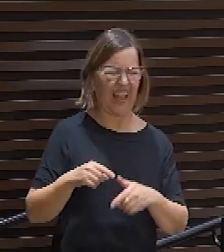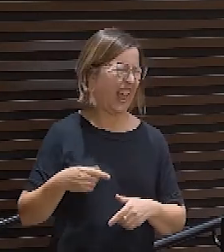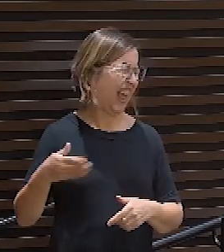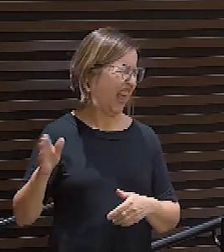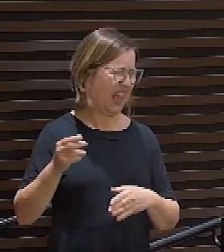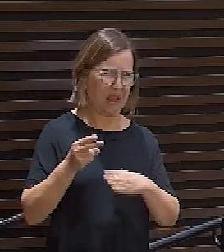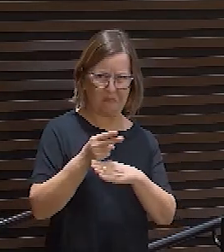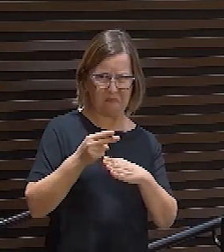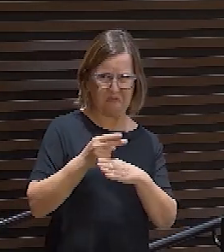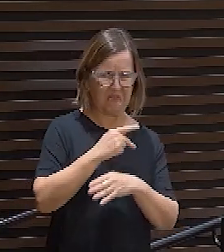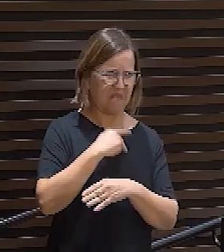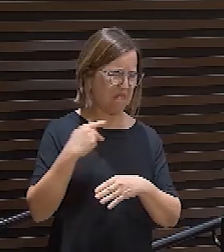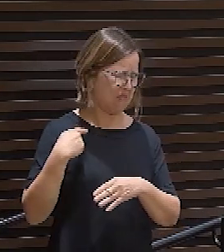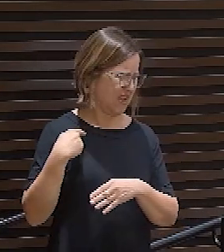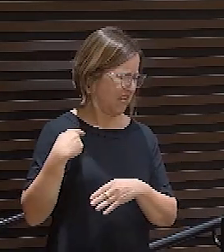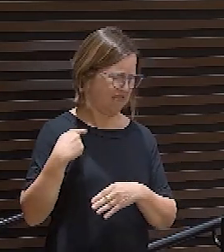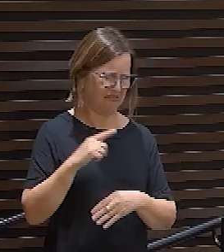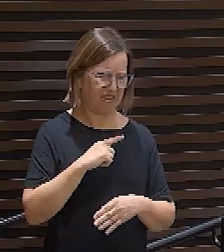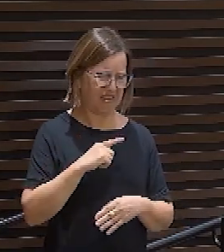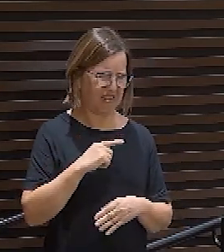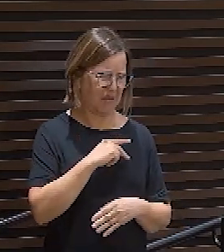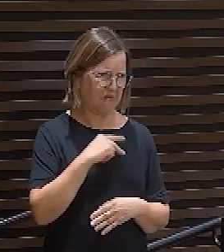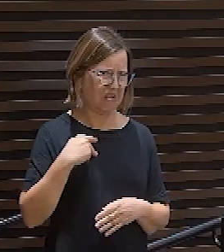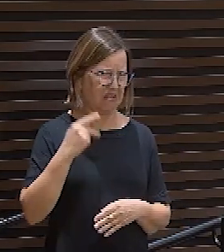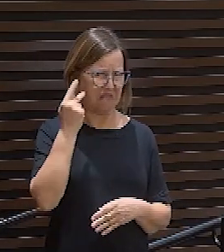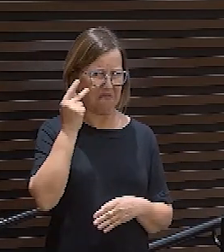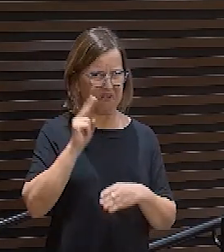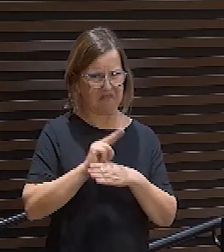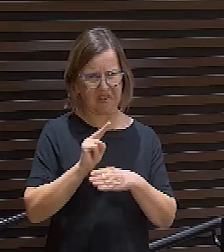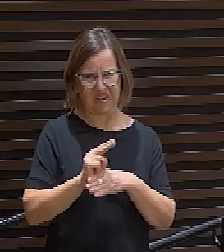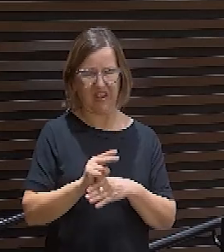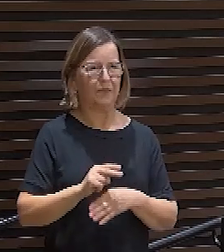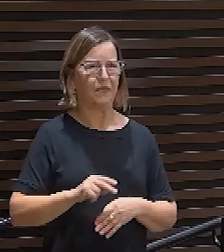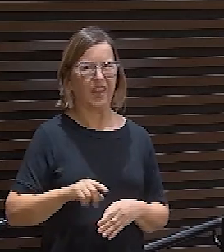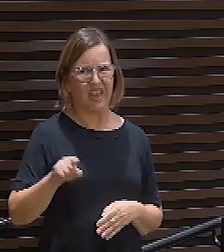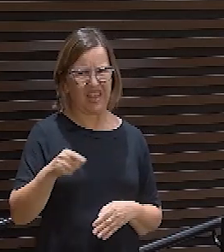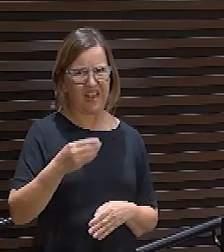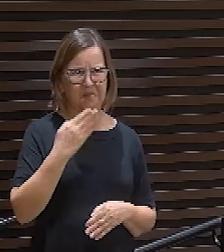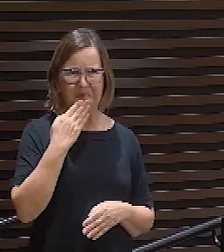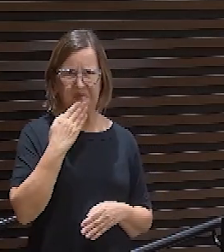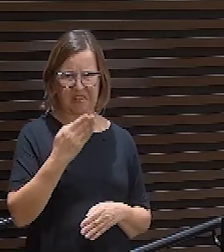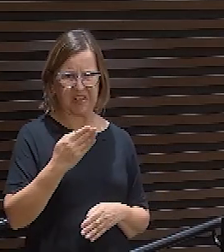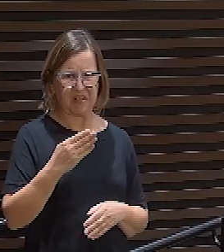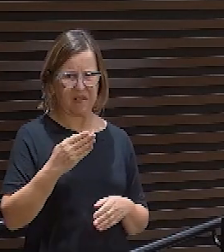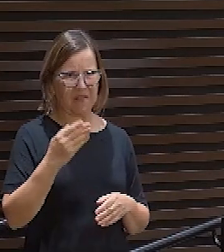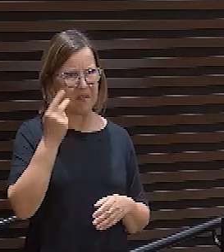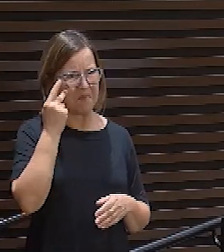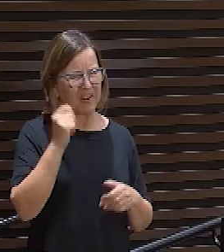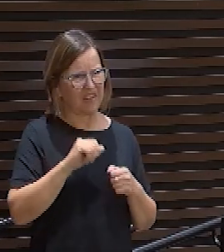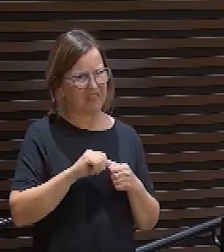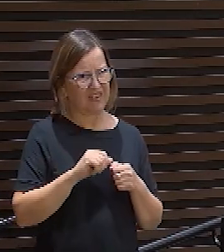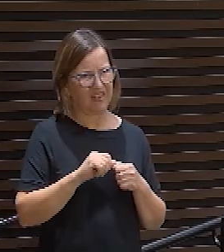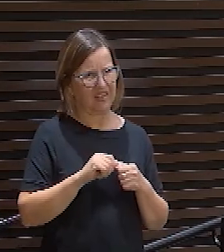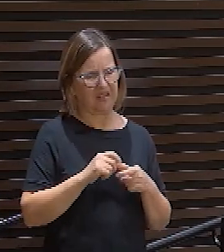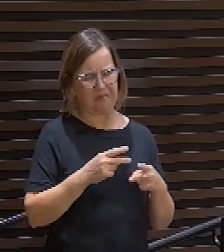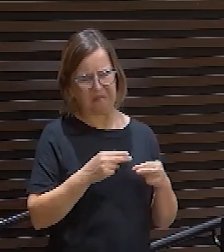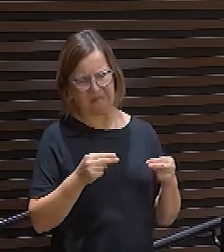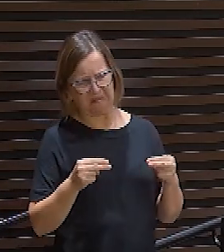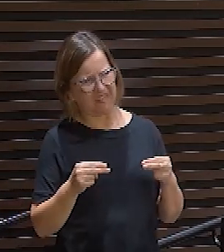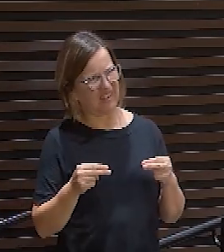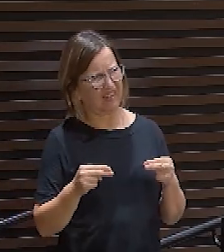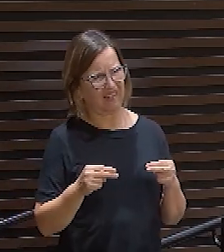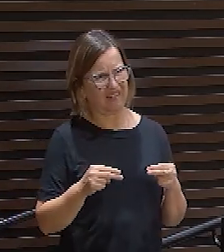para isso, eu vou abrir. Não, o que ele está pedindo para eu fazer é baixo. Pô, eu tenho condição de fazer algo superior.